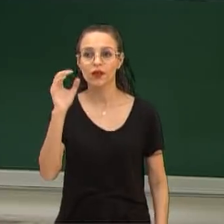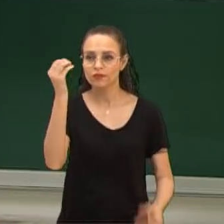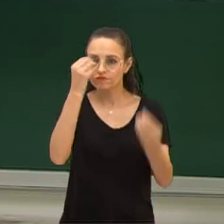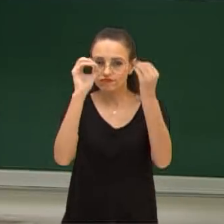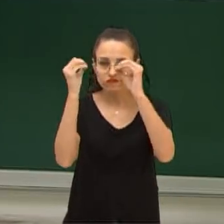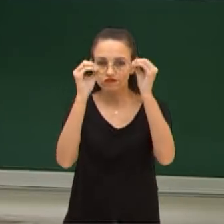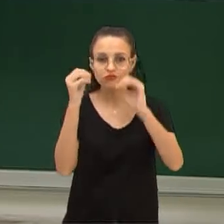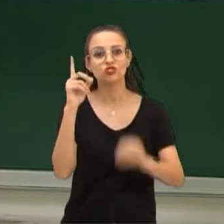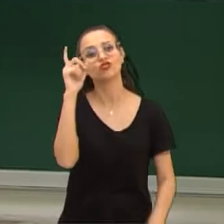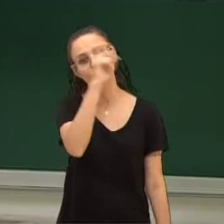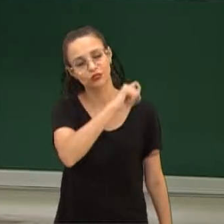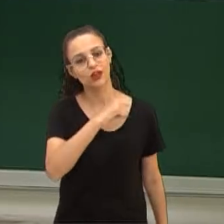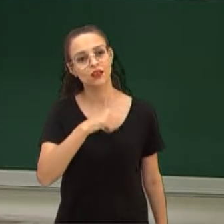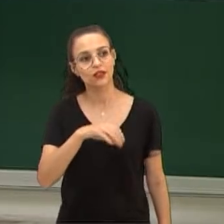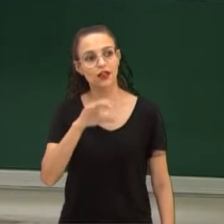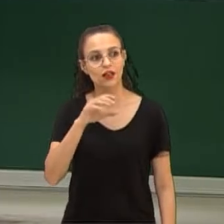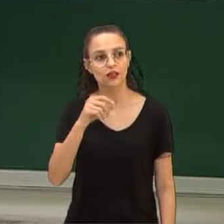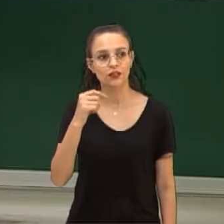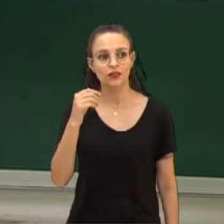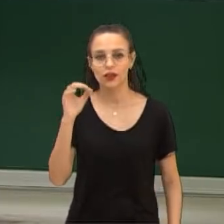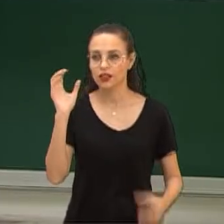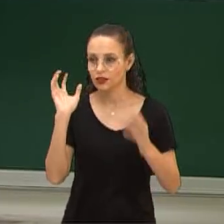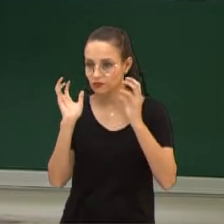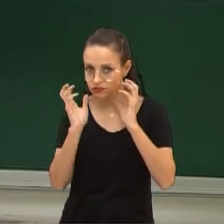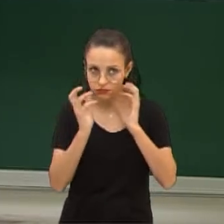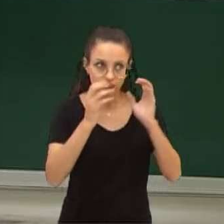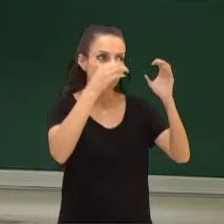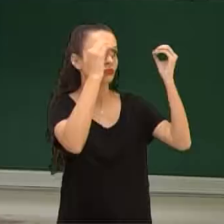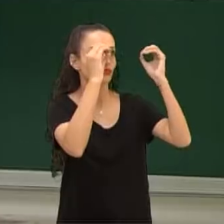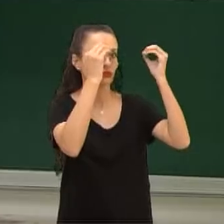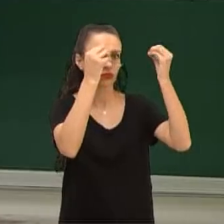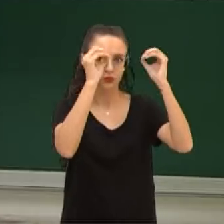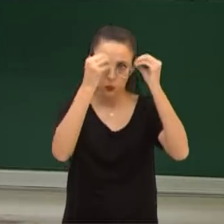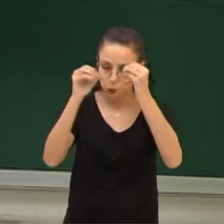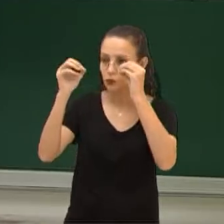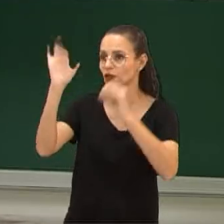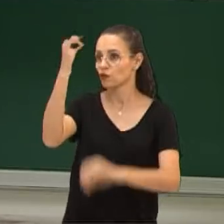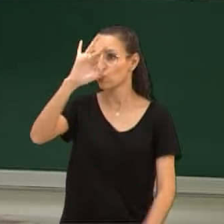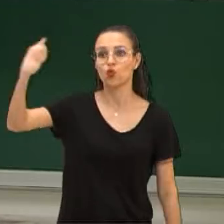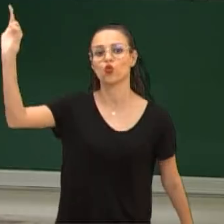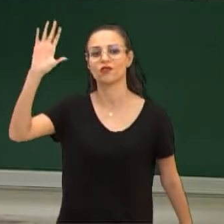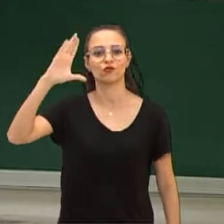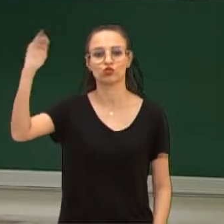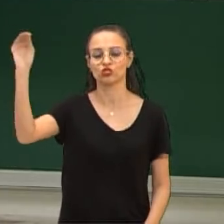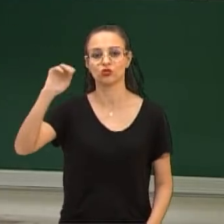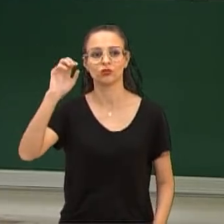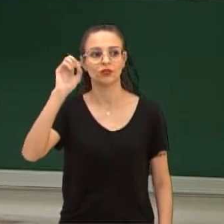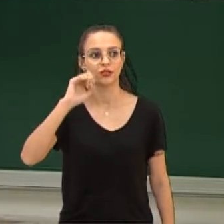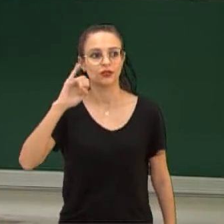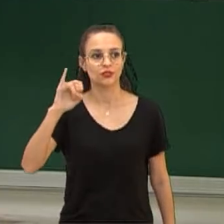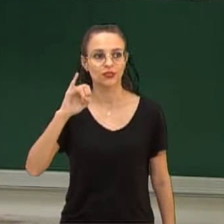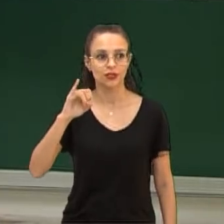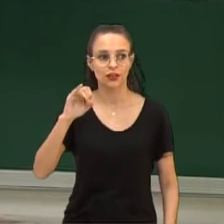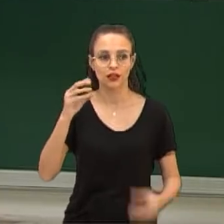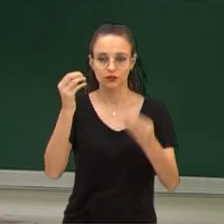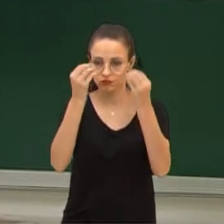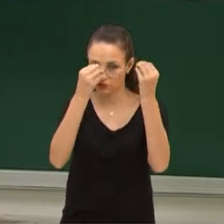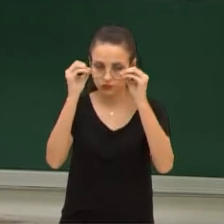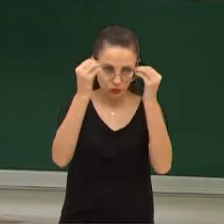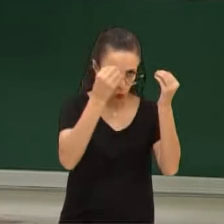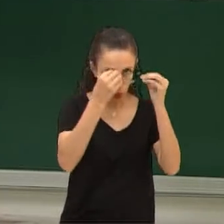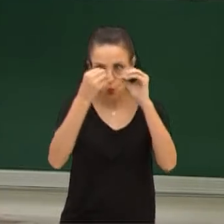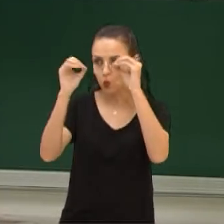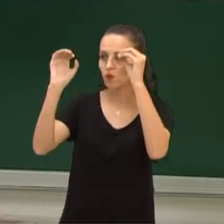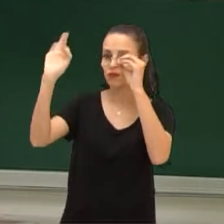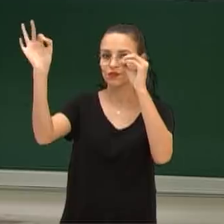dificuldade para se alimentar. Porque quando ela mexia o pescoço para um lado, o inseto já fugia. Quando ela ia perceber que um inseto